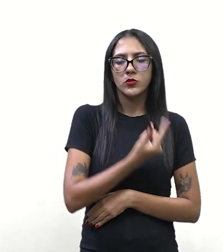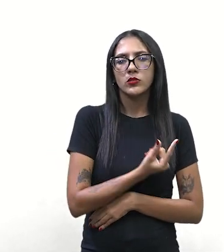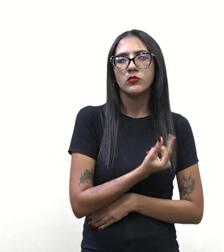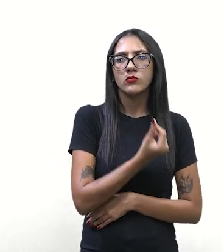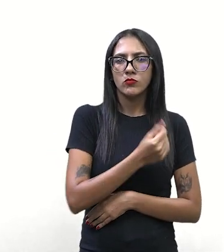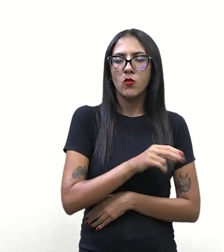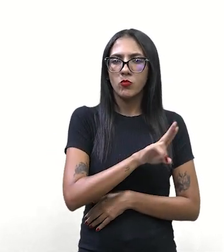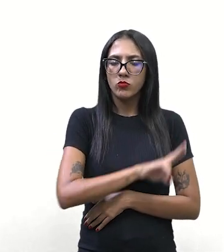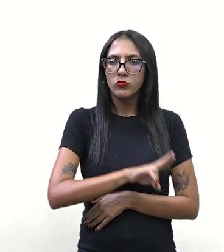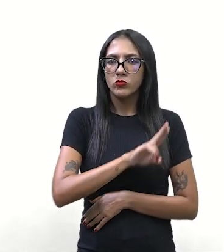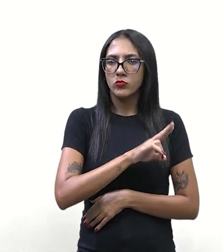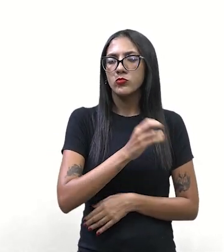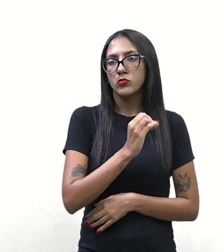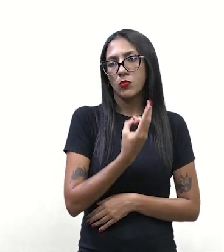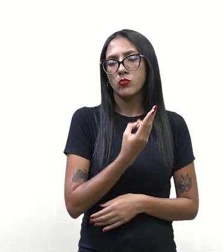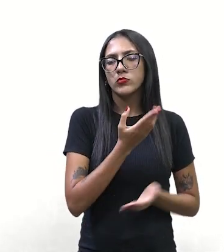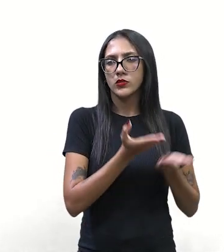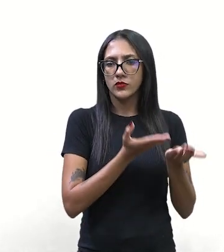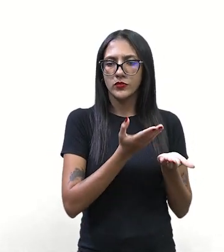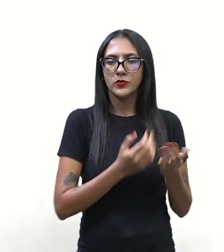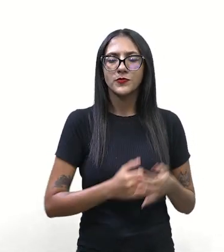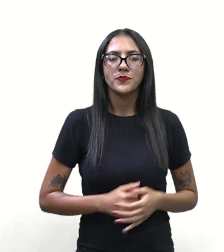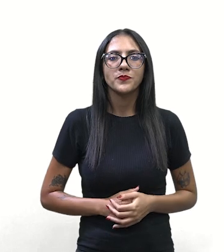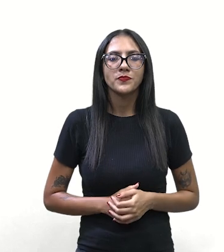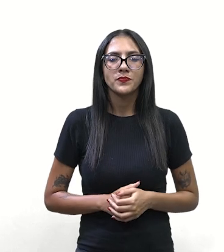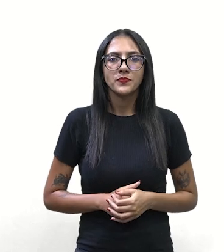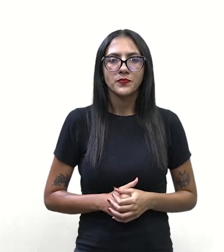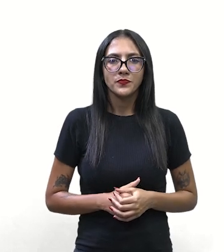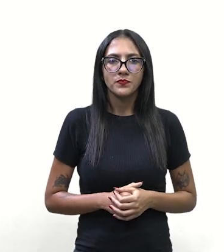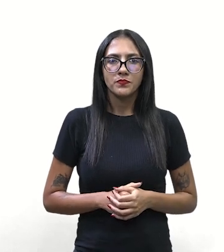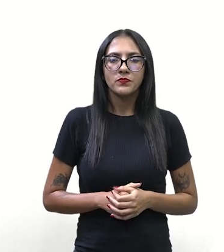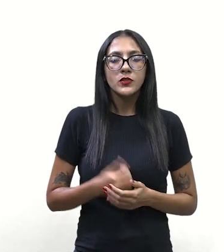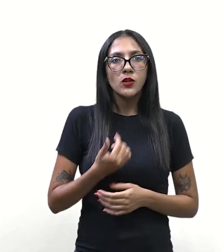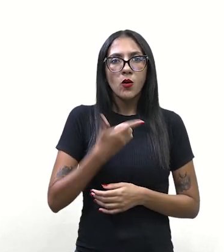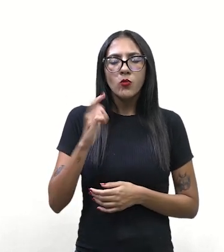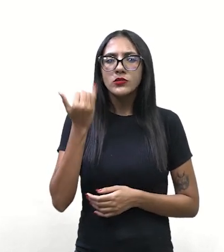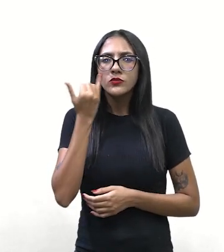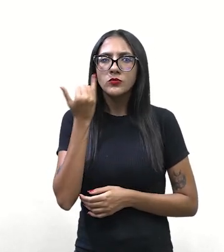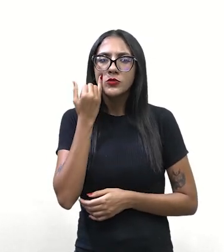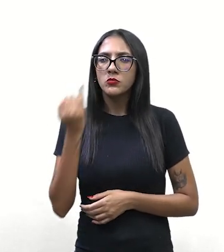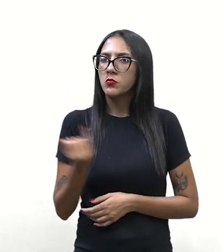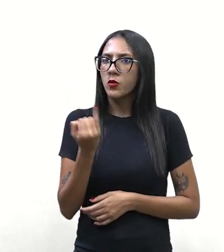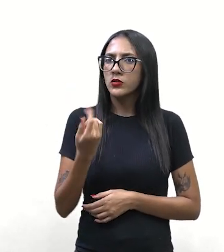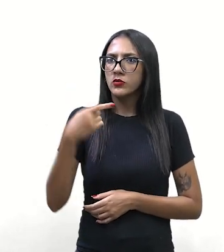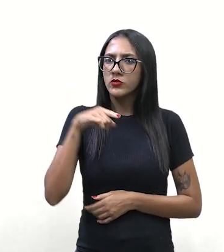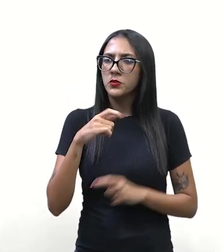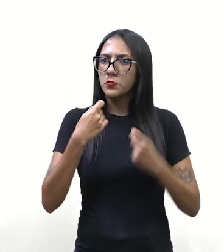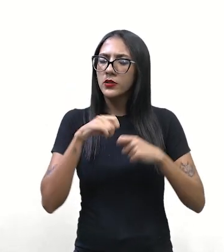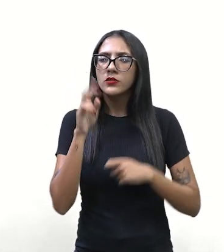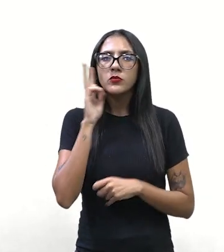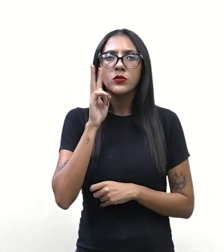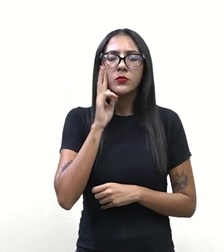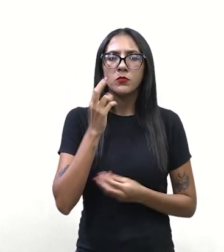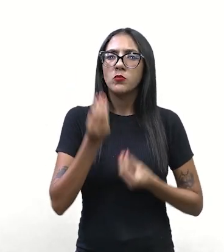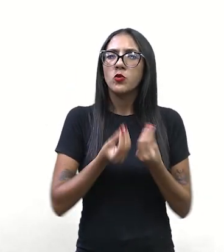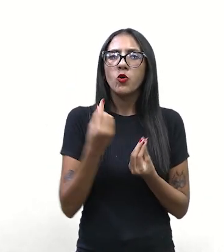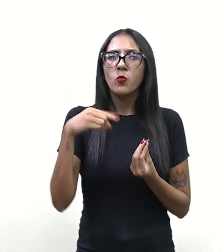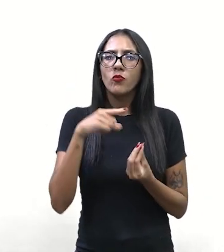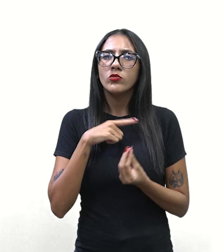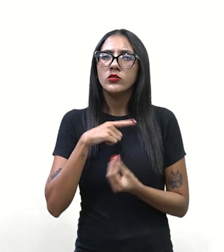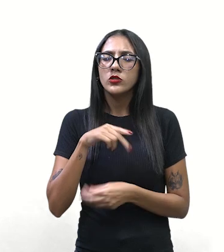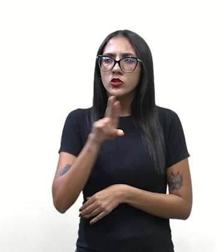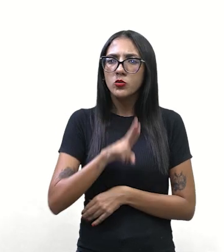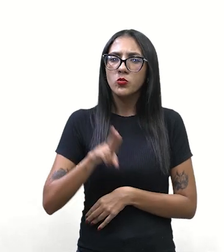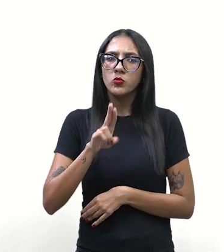seu produto ou serviço. E uma coisa muito importante também, que vocês têm que ter em mente, é como vocês vão utilizar